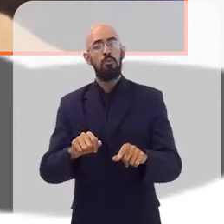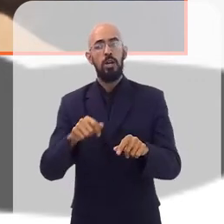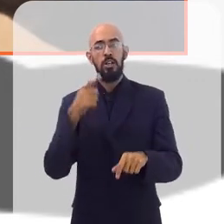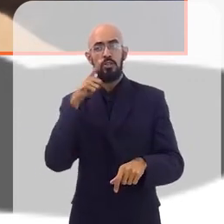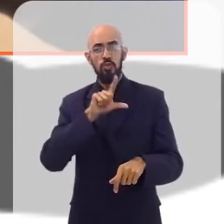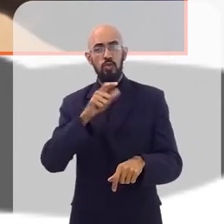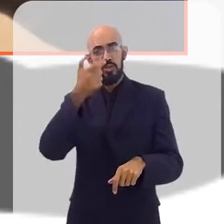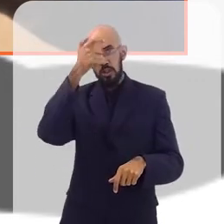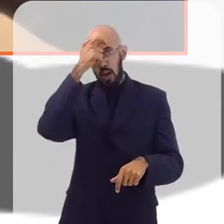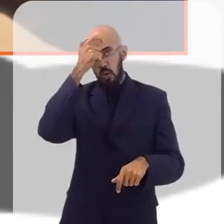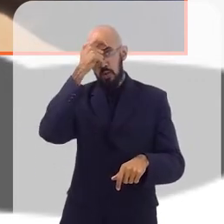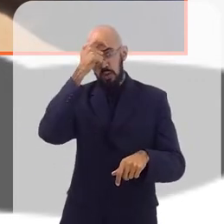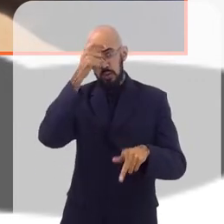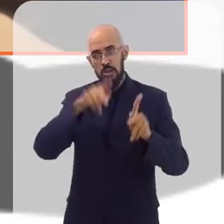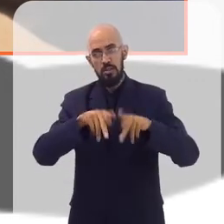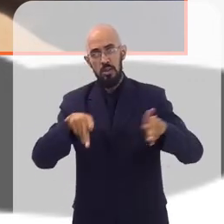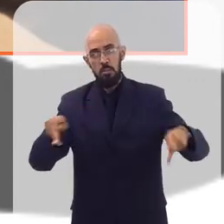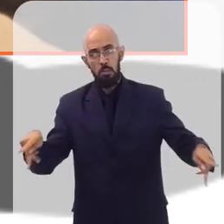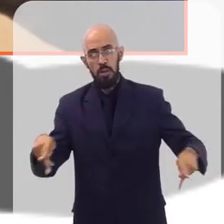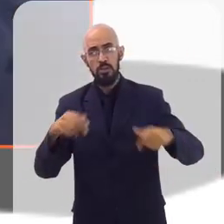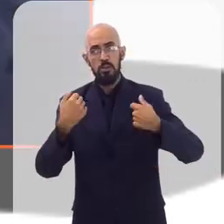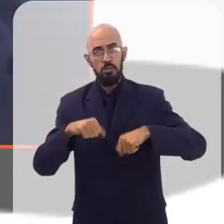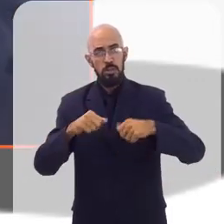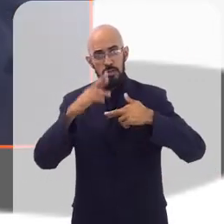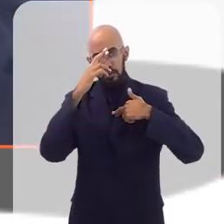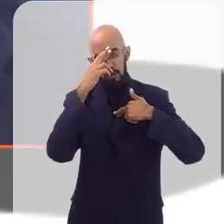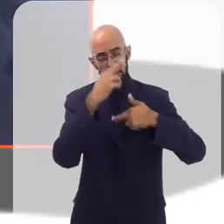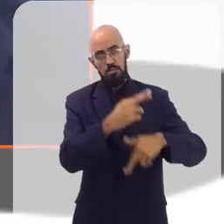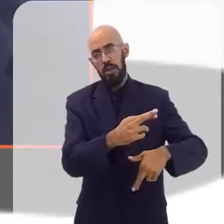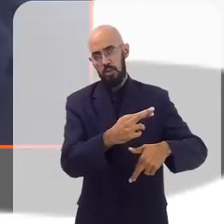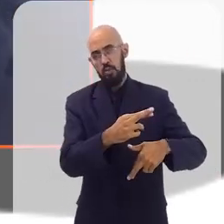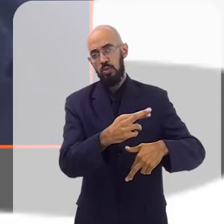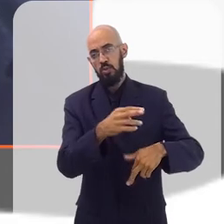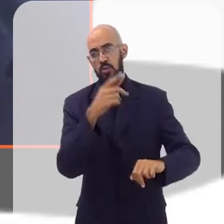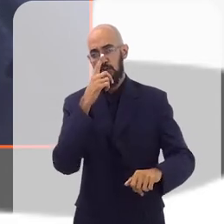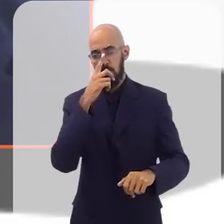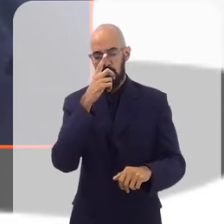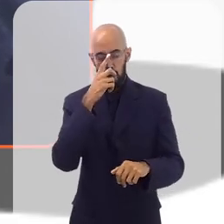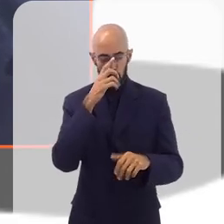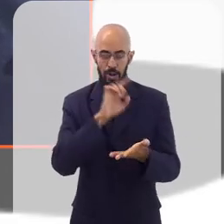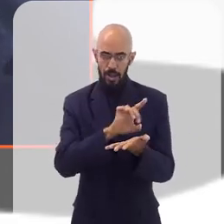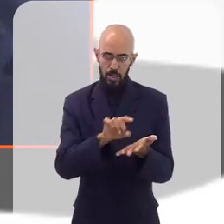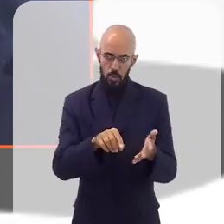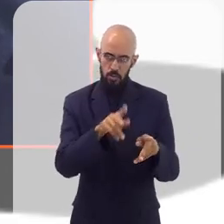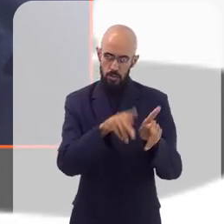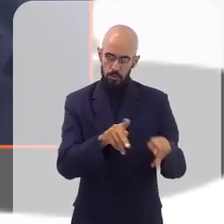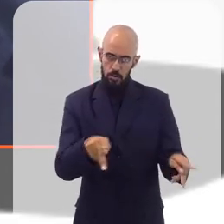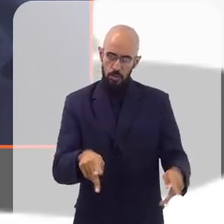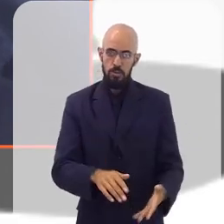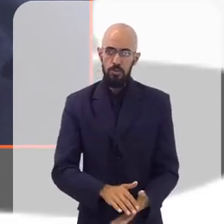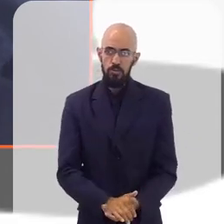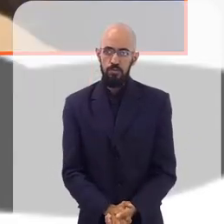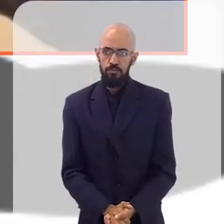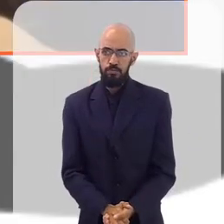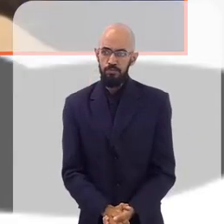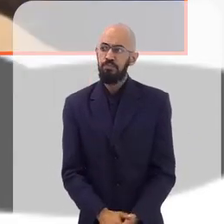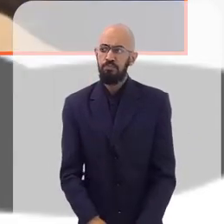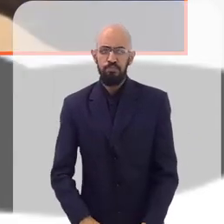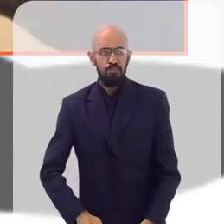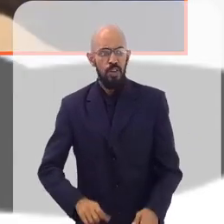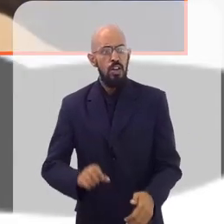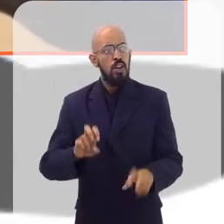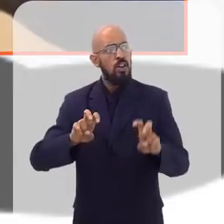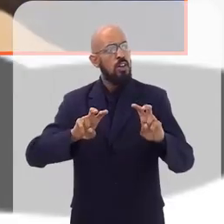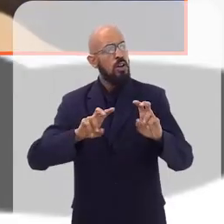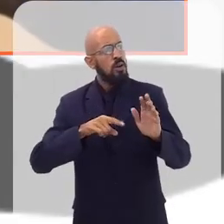possa é concientizar nossa população que tem que haver respeito com essas pessoas e